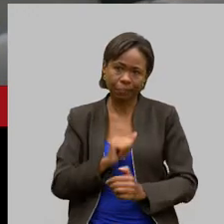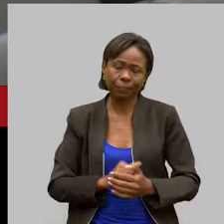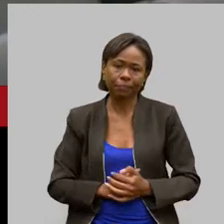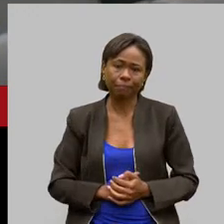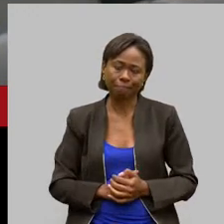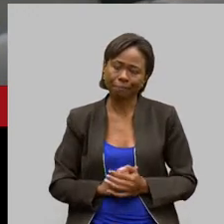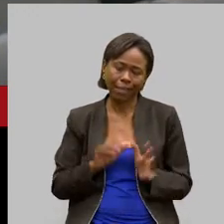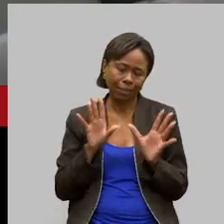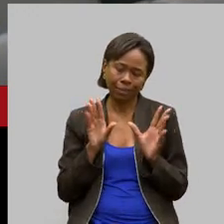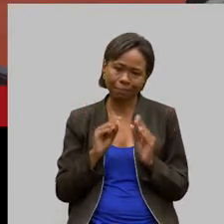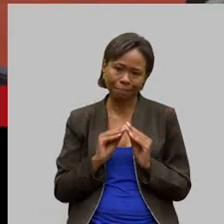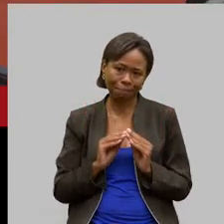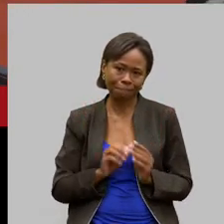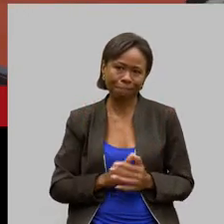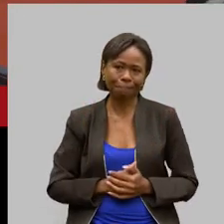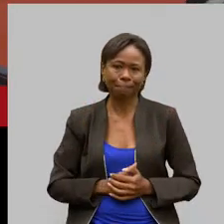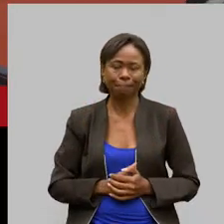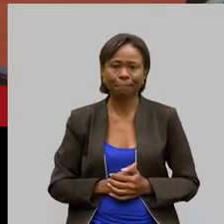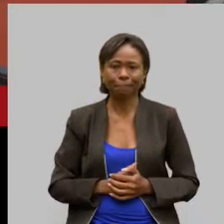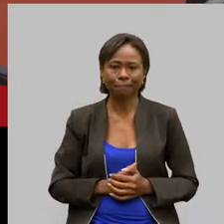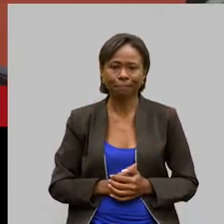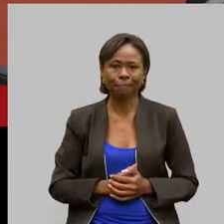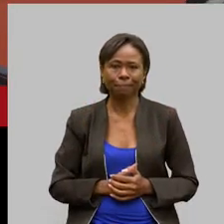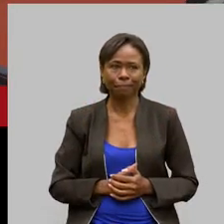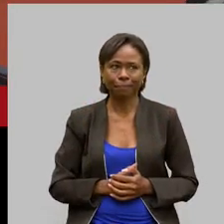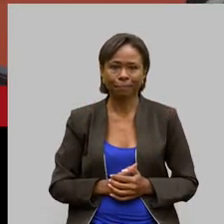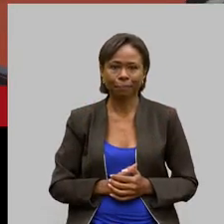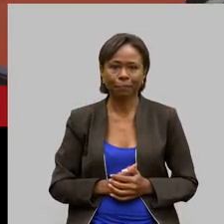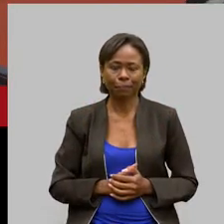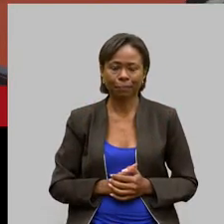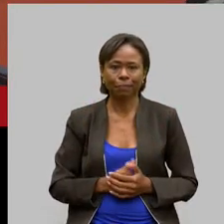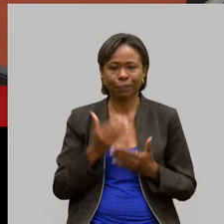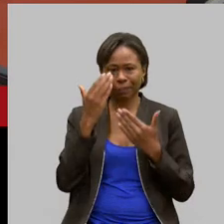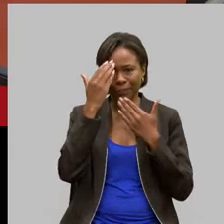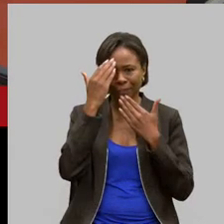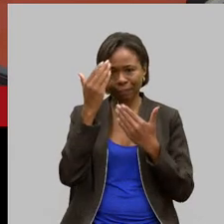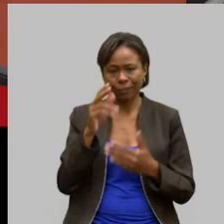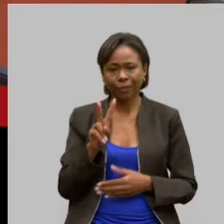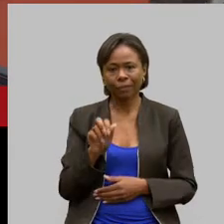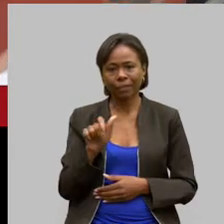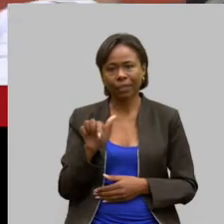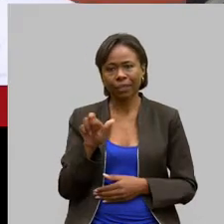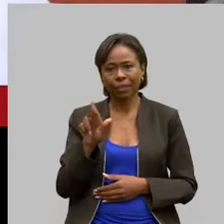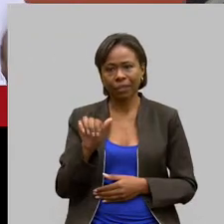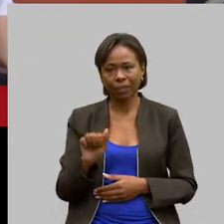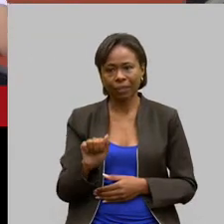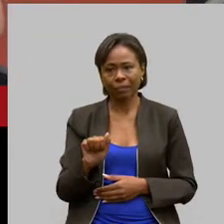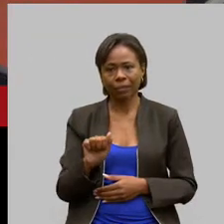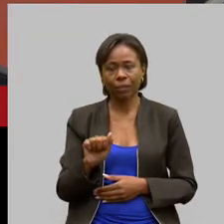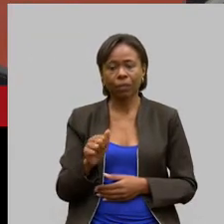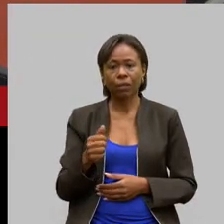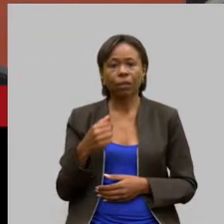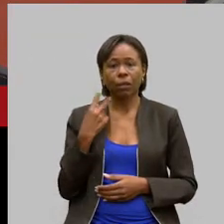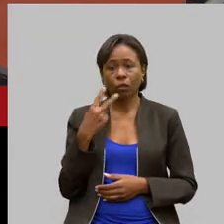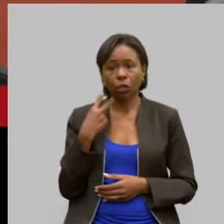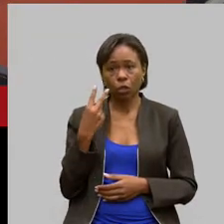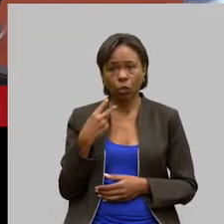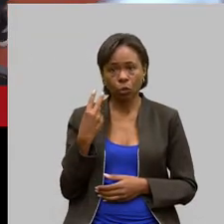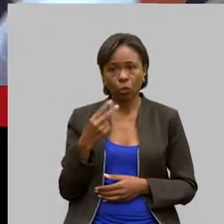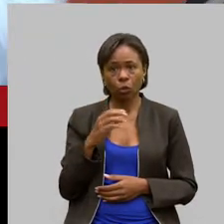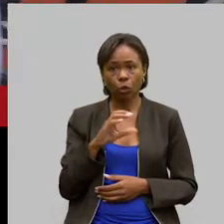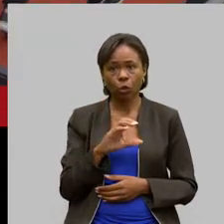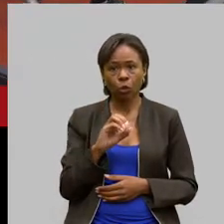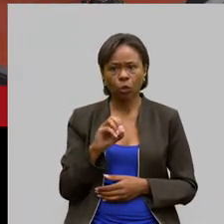é isso obrigado Valéria para o nosso amigo Vereador coit Rio